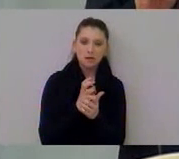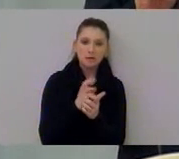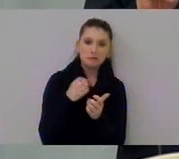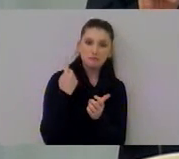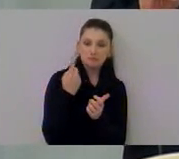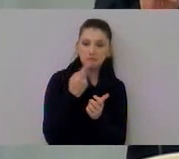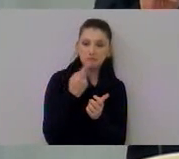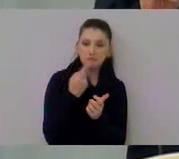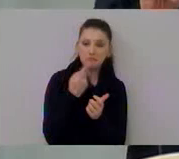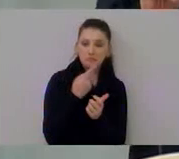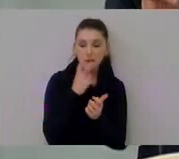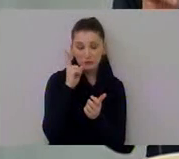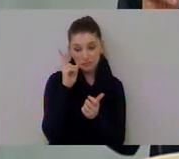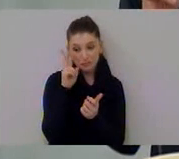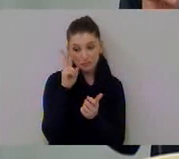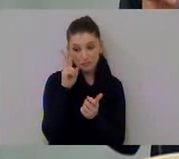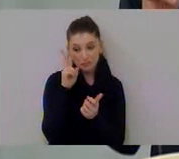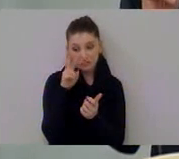como